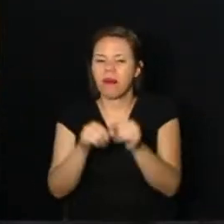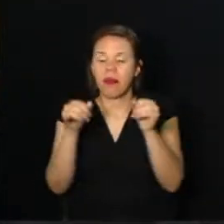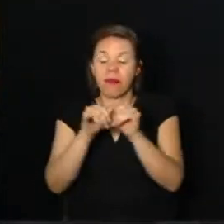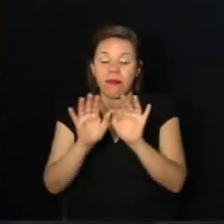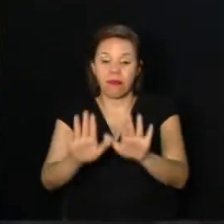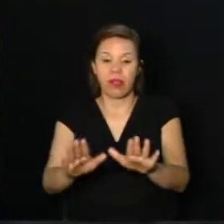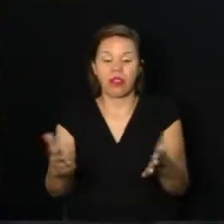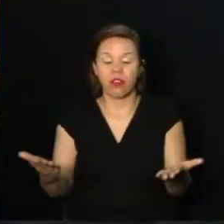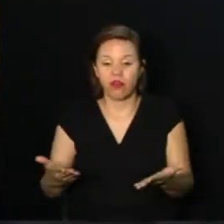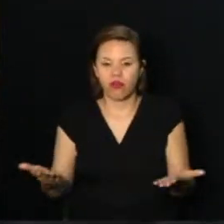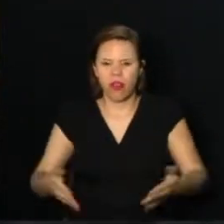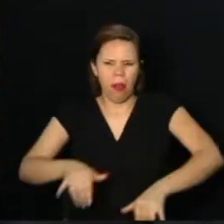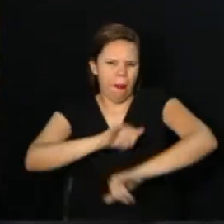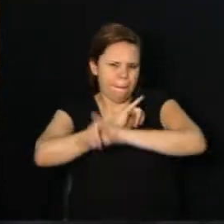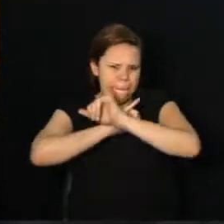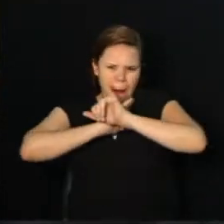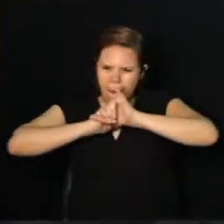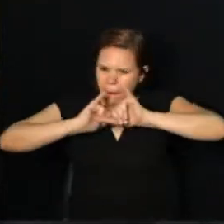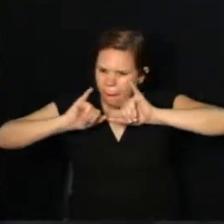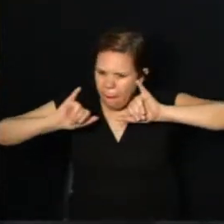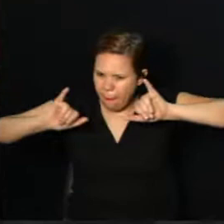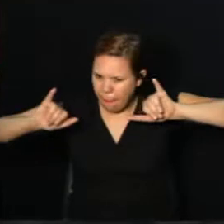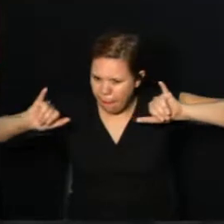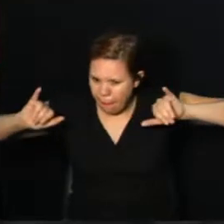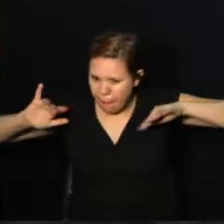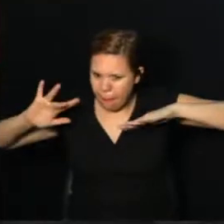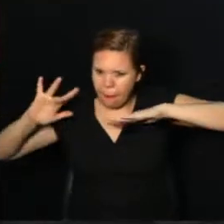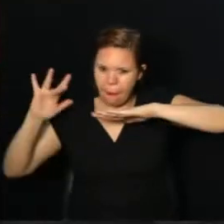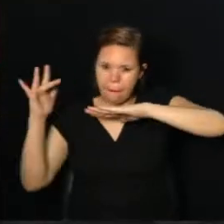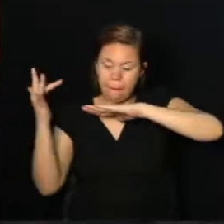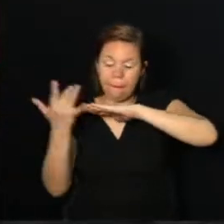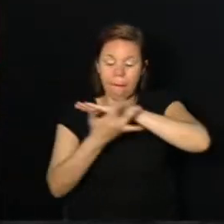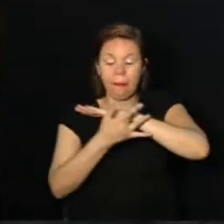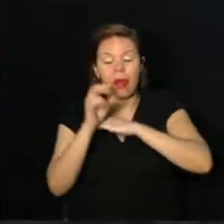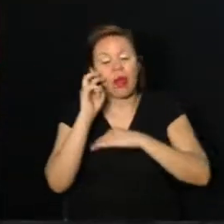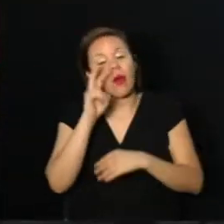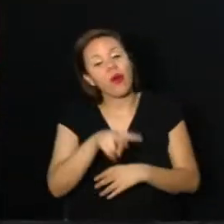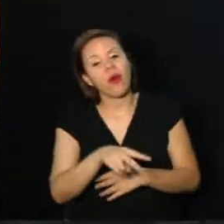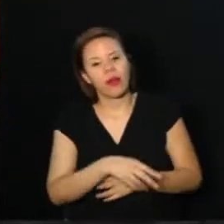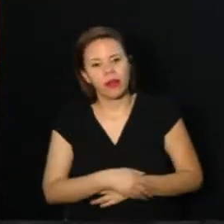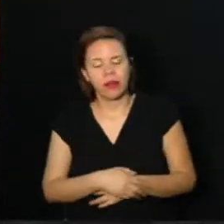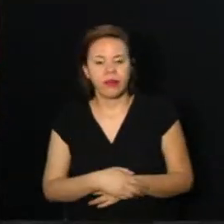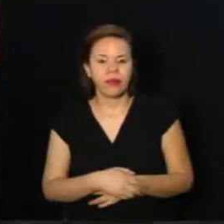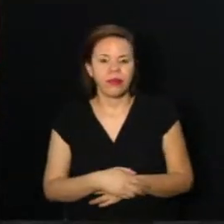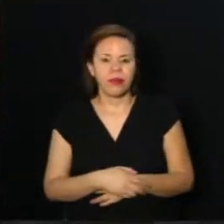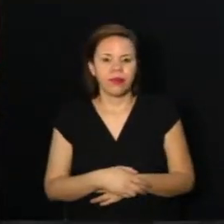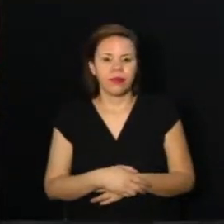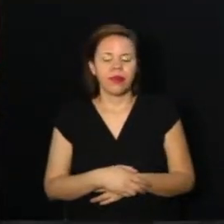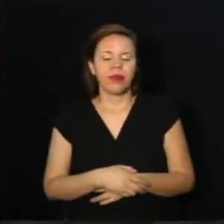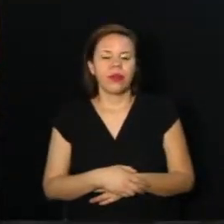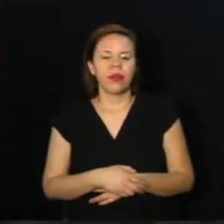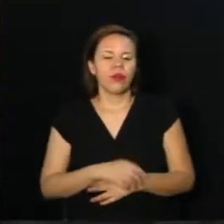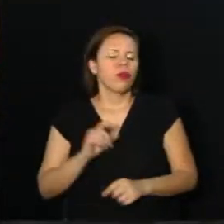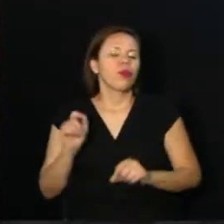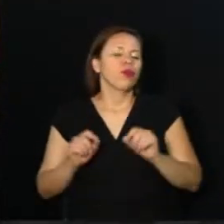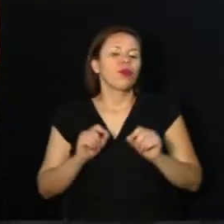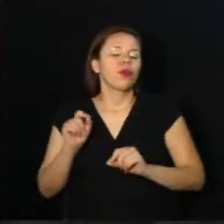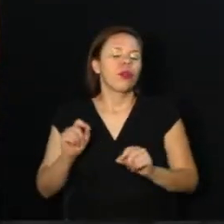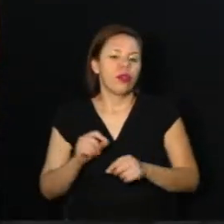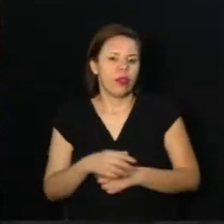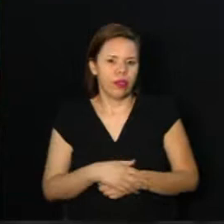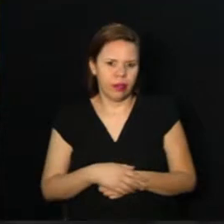imensa divulgação nas redes sociais, nós vemos que, na